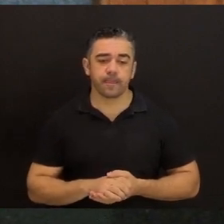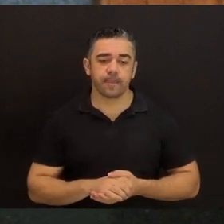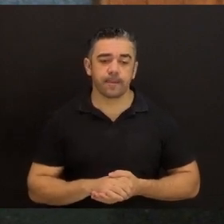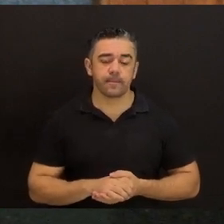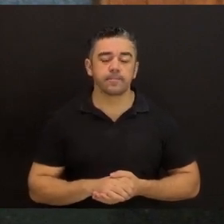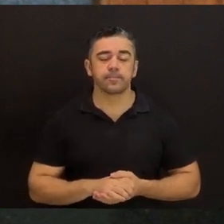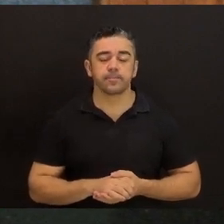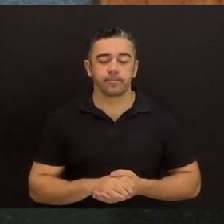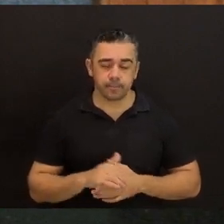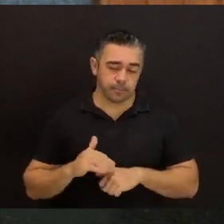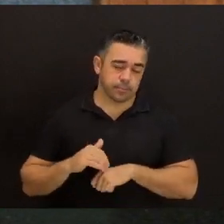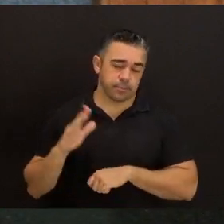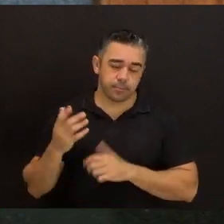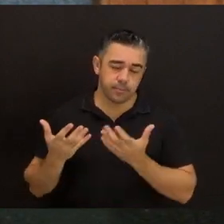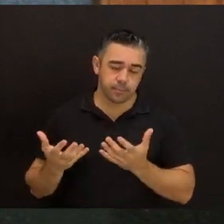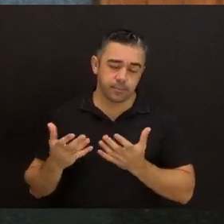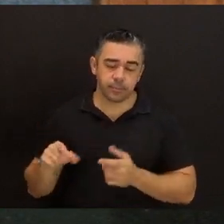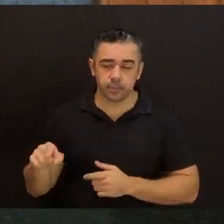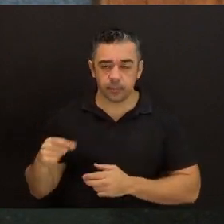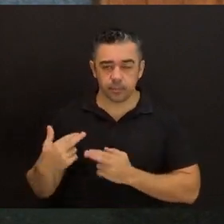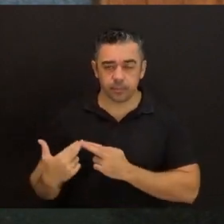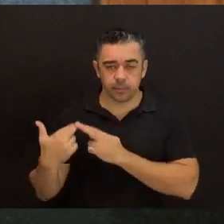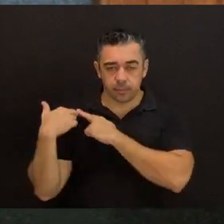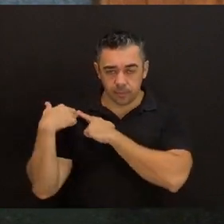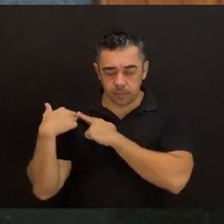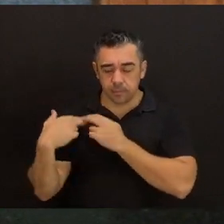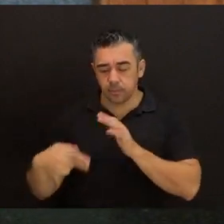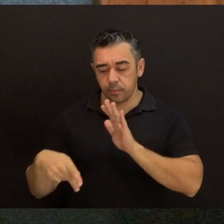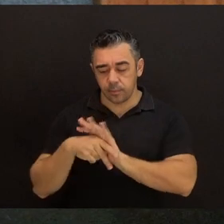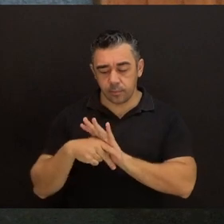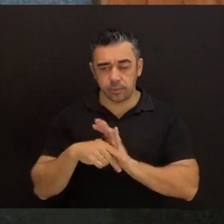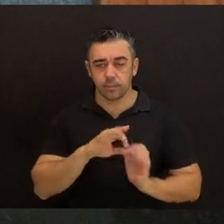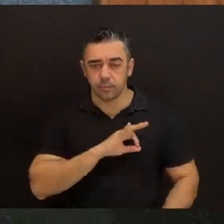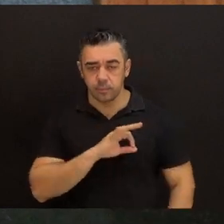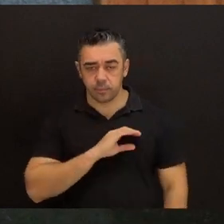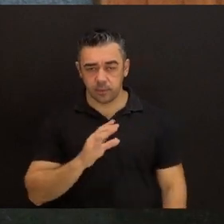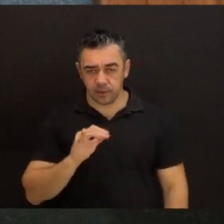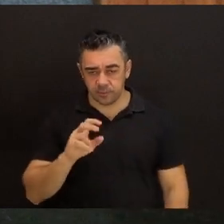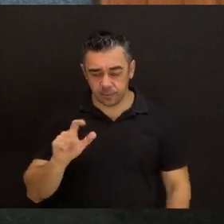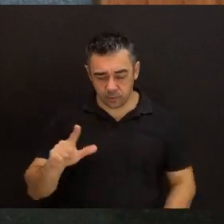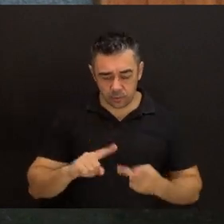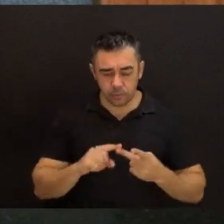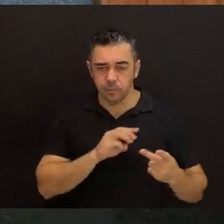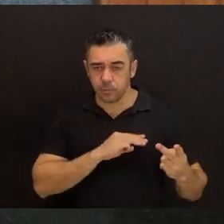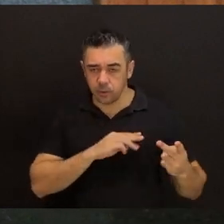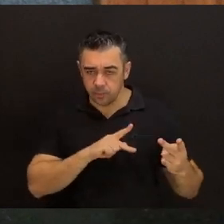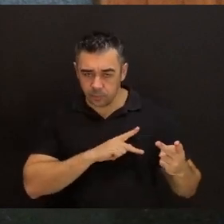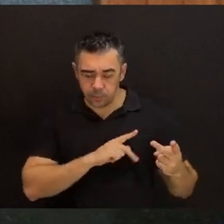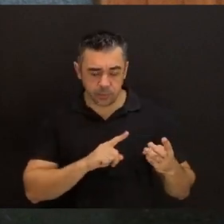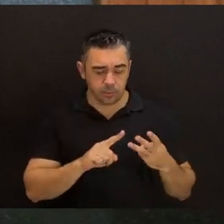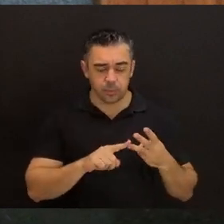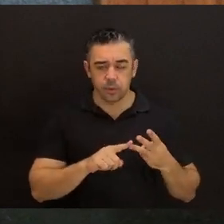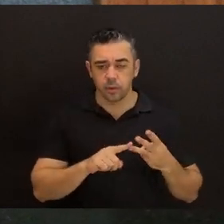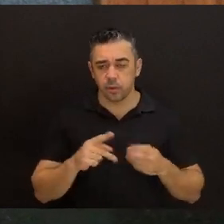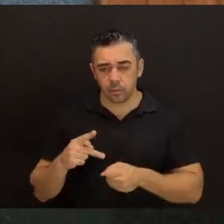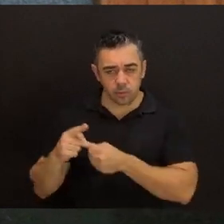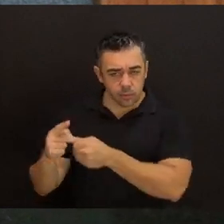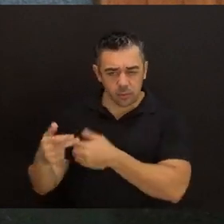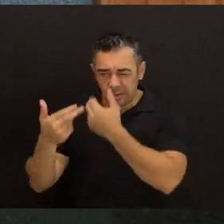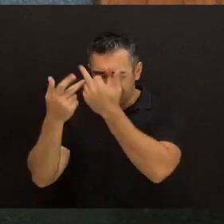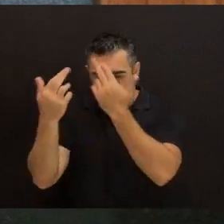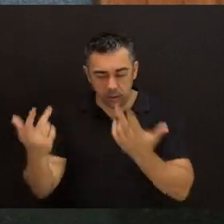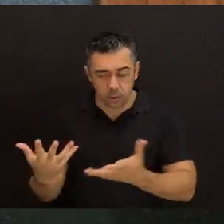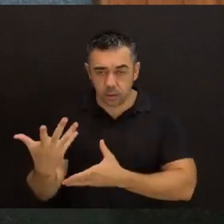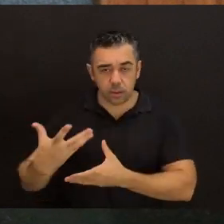mas mais do que isso fora essas responsabilidades de origem da Polícia Civil do Ministério Público da própria corregedoria dos órgãos de controle